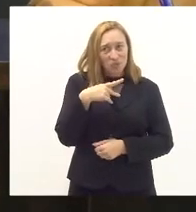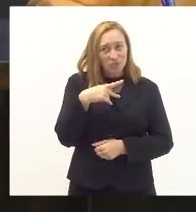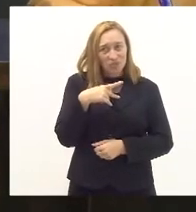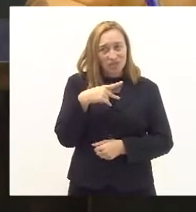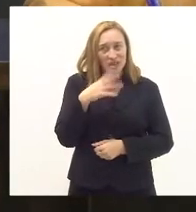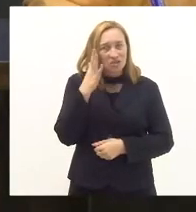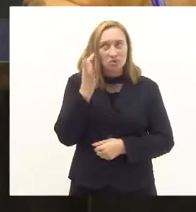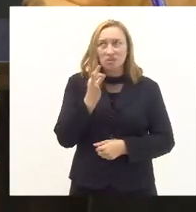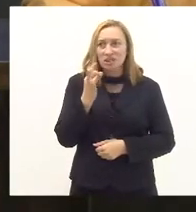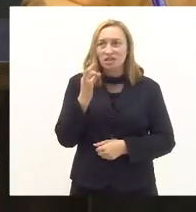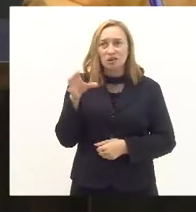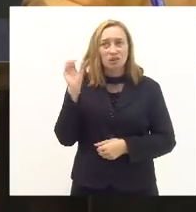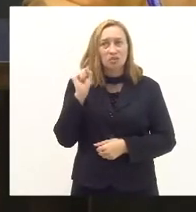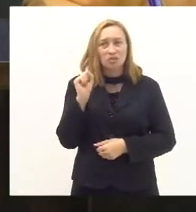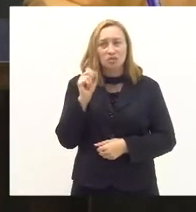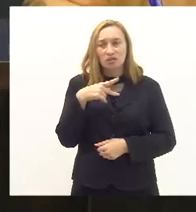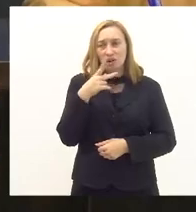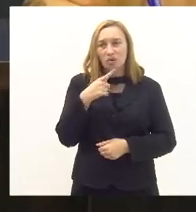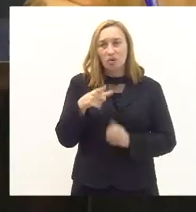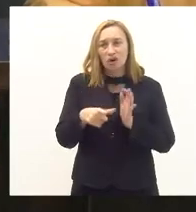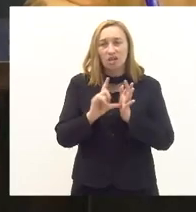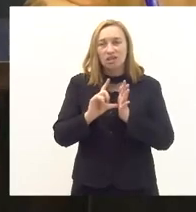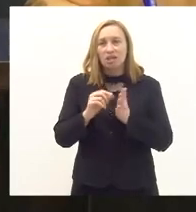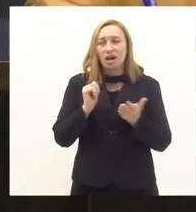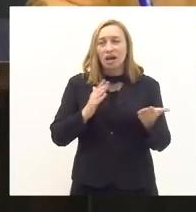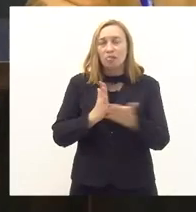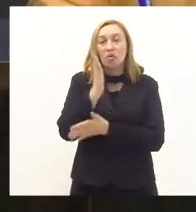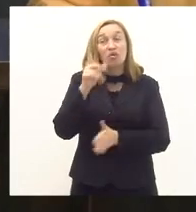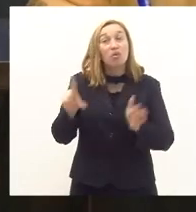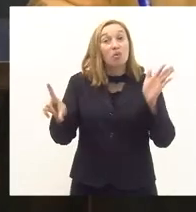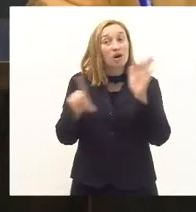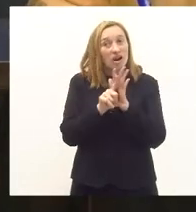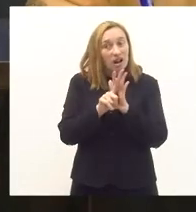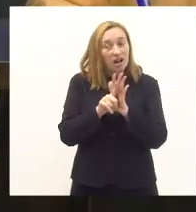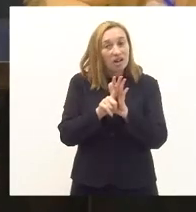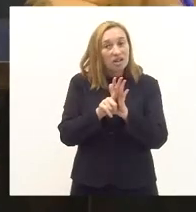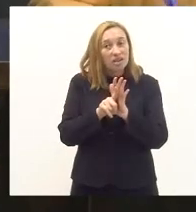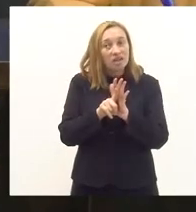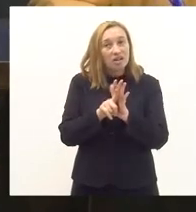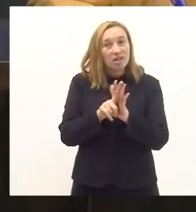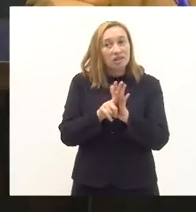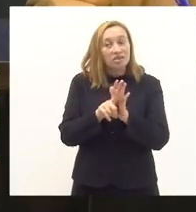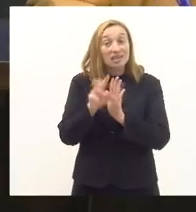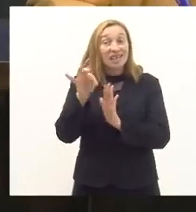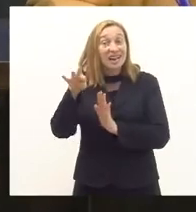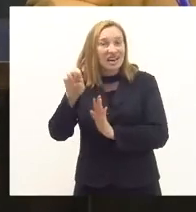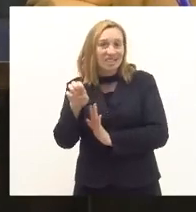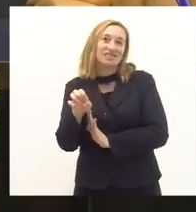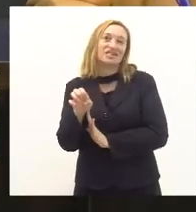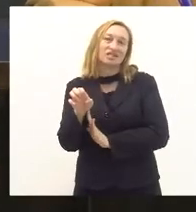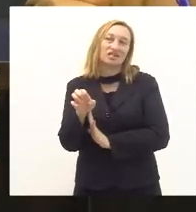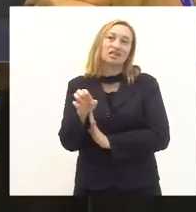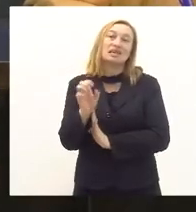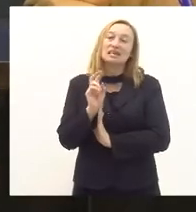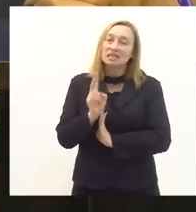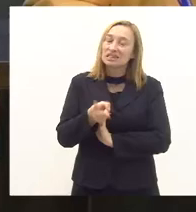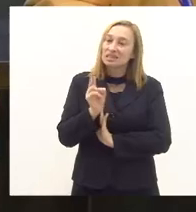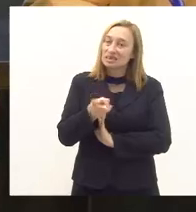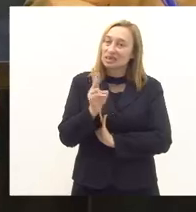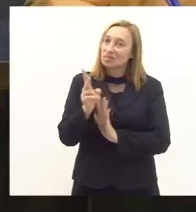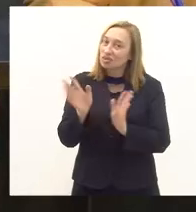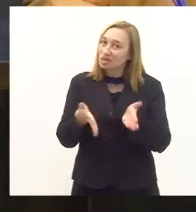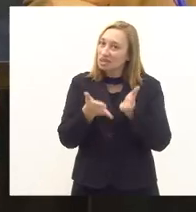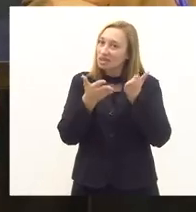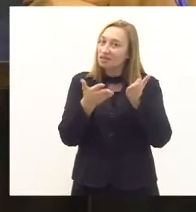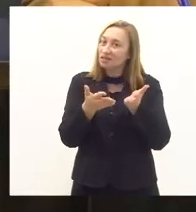não sei se você ouviu quando a gente falou antes, que a gente aprovou uma lei para descentralização do DECRAD. E a gente sempre tenta